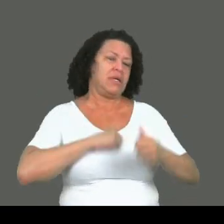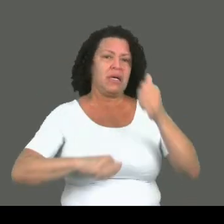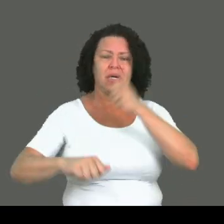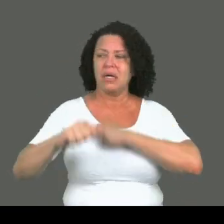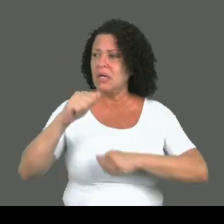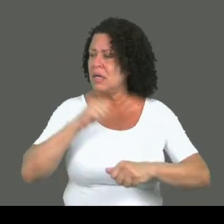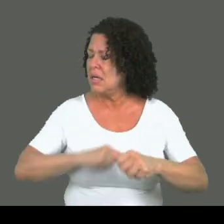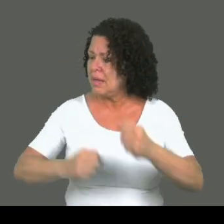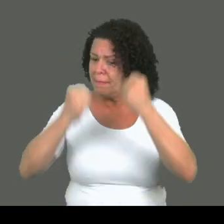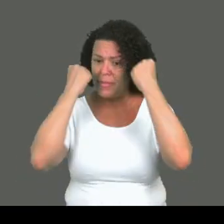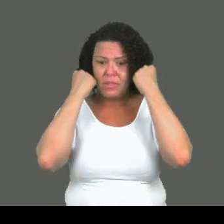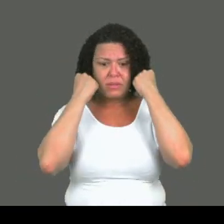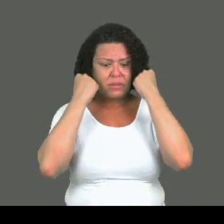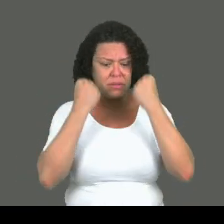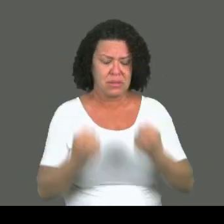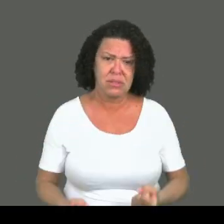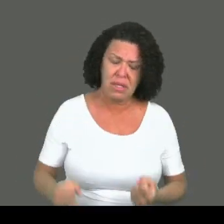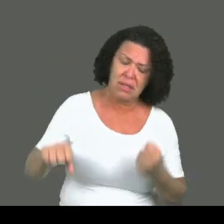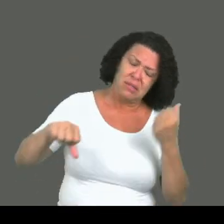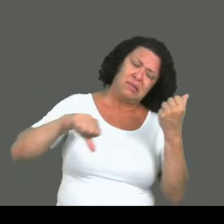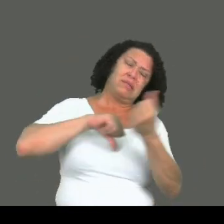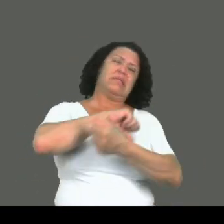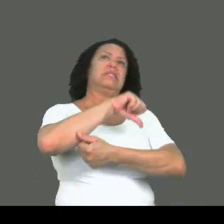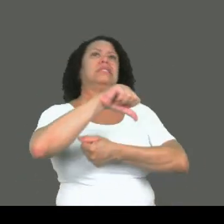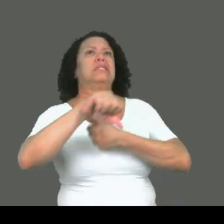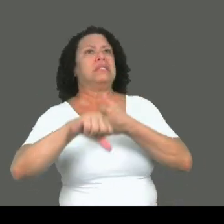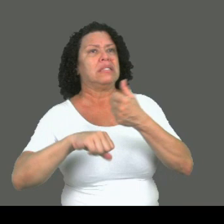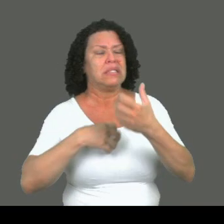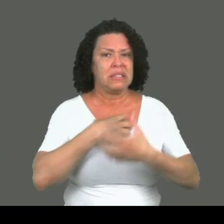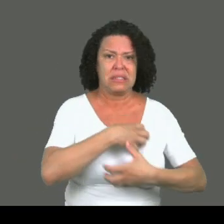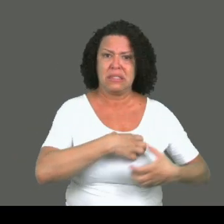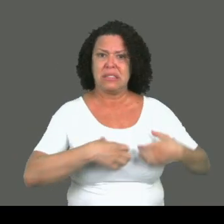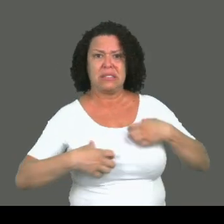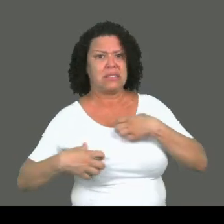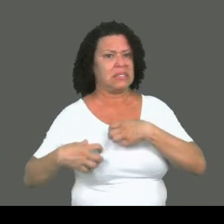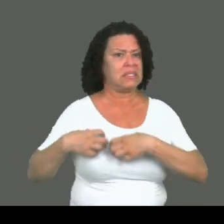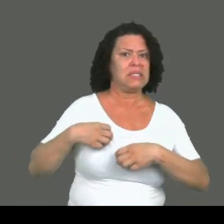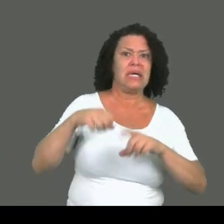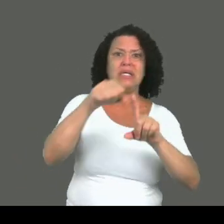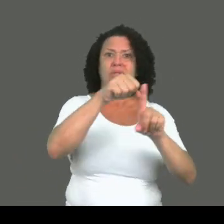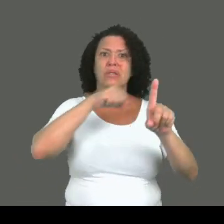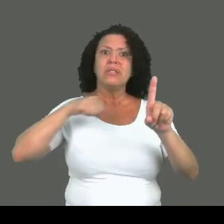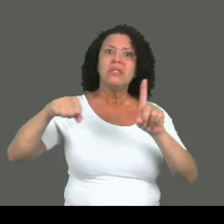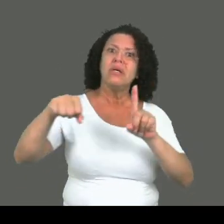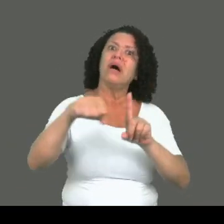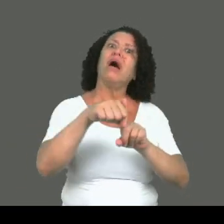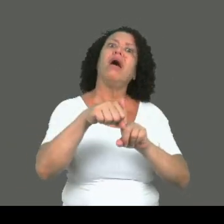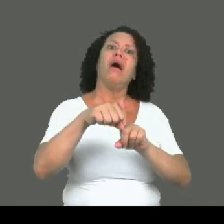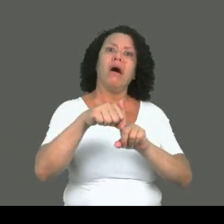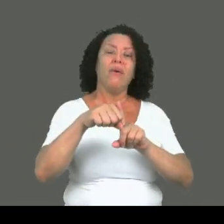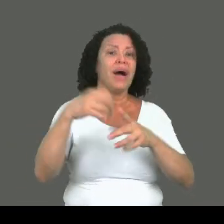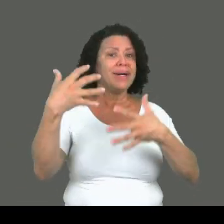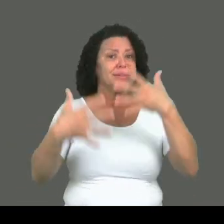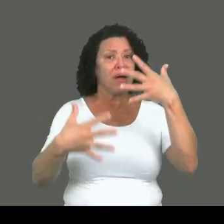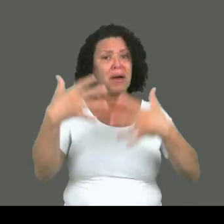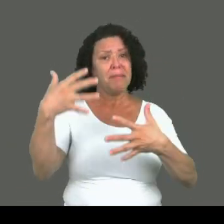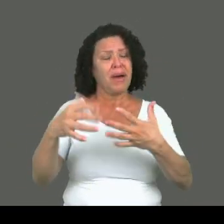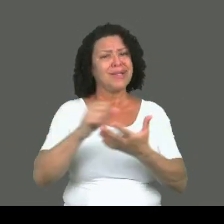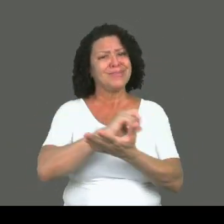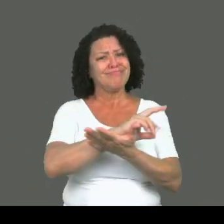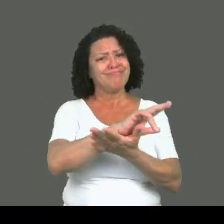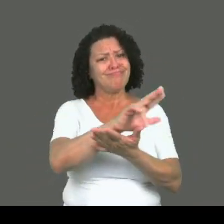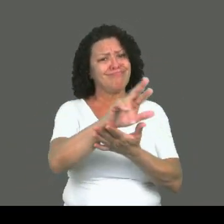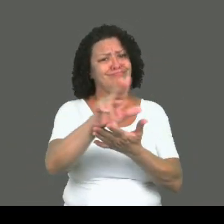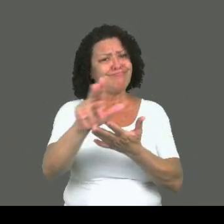ansiedade, transtornos de ansiedade social, existem inúmeros transtornos